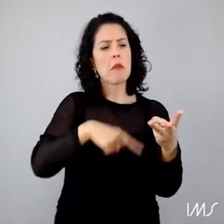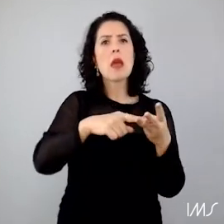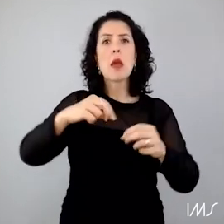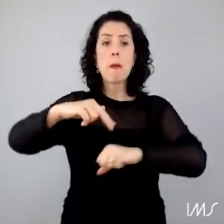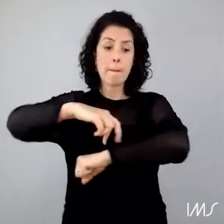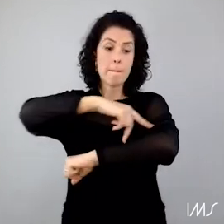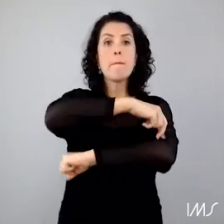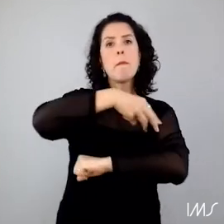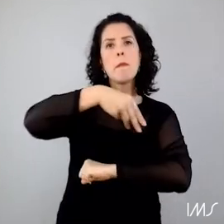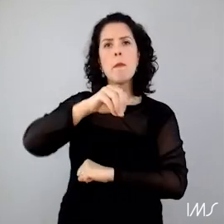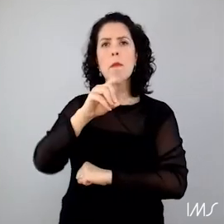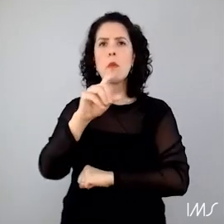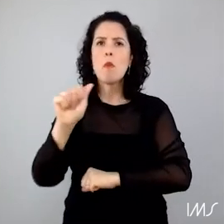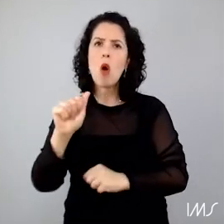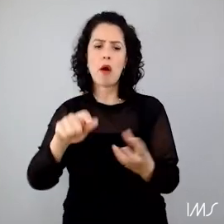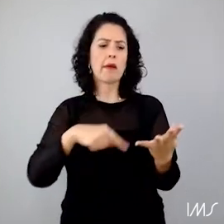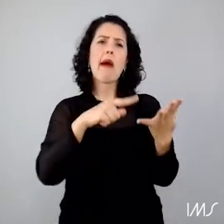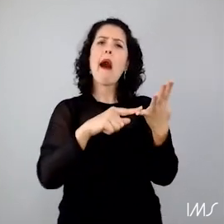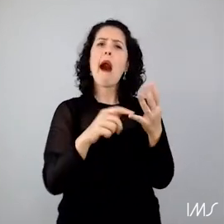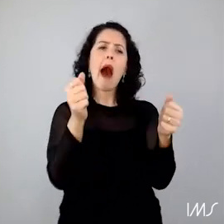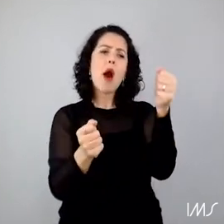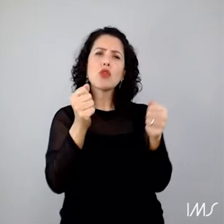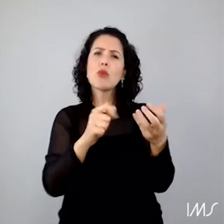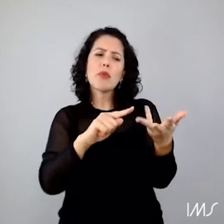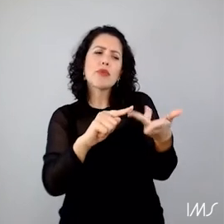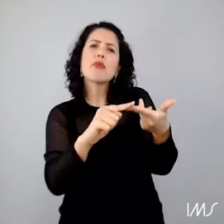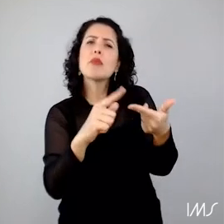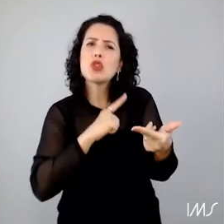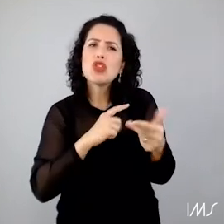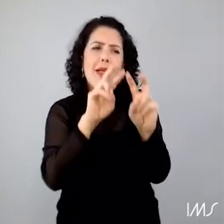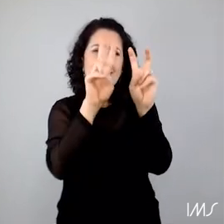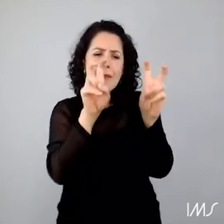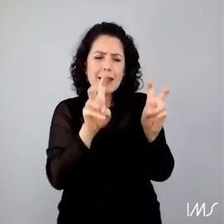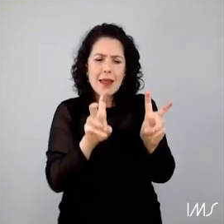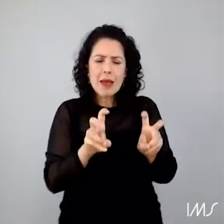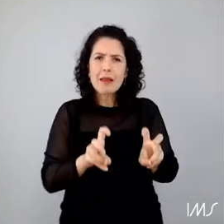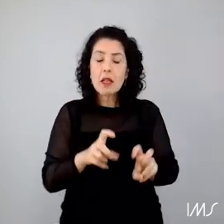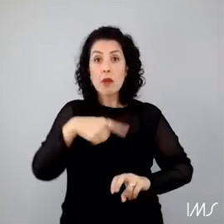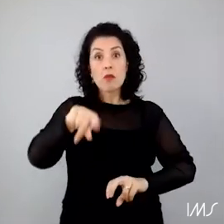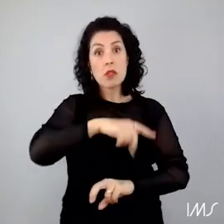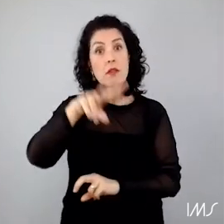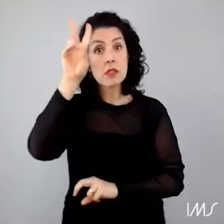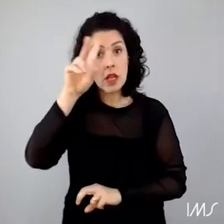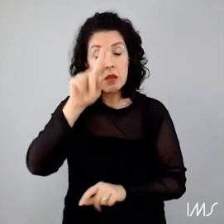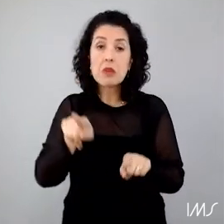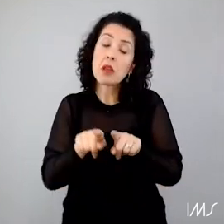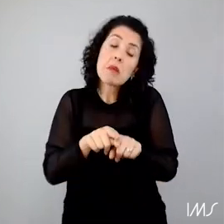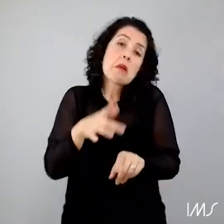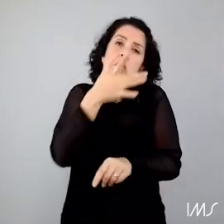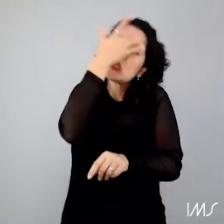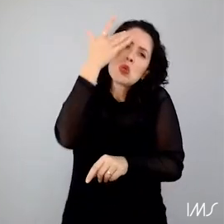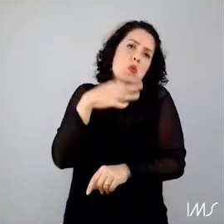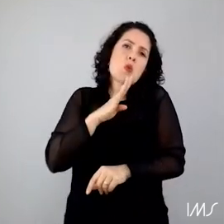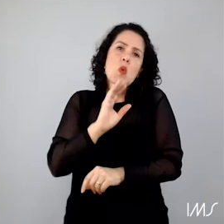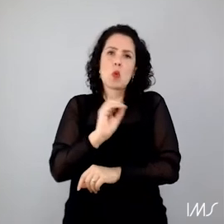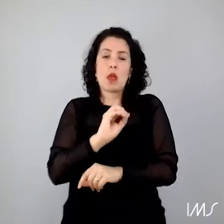moda, automóveis, turismo, etc. Vamos mencionar apenas algumas para quem se lembre e para quem nunca ouviu falar,